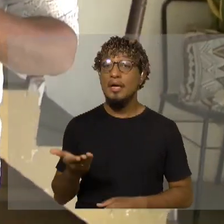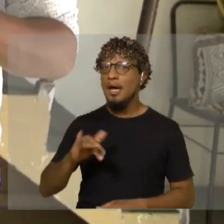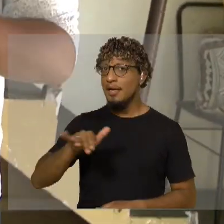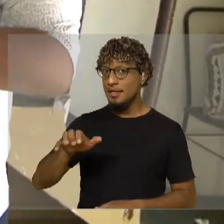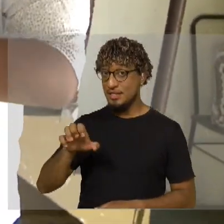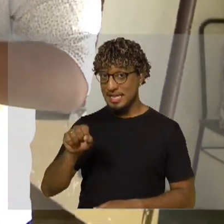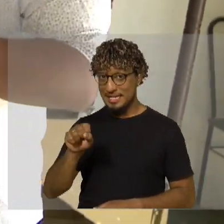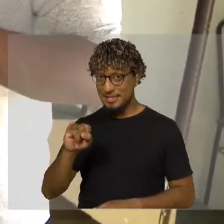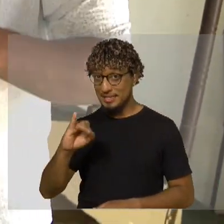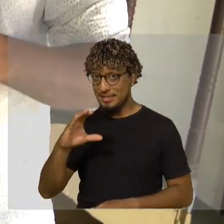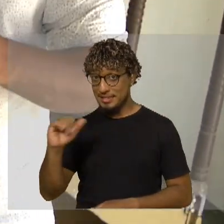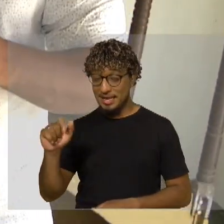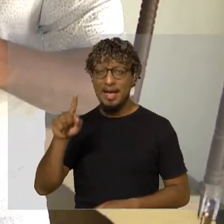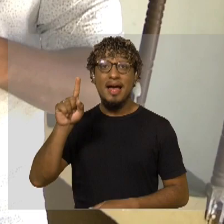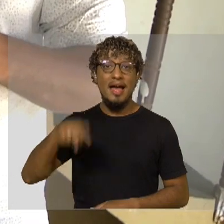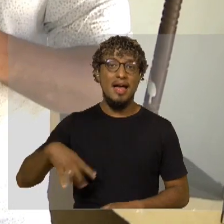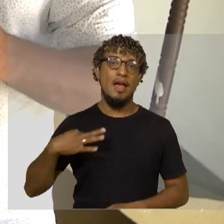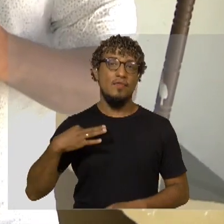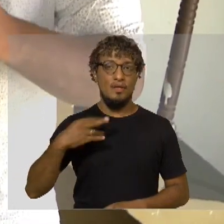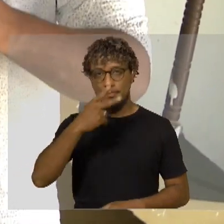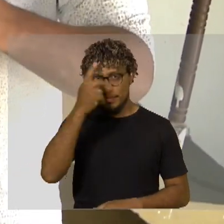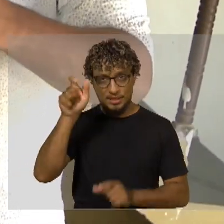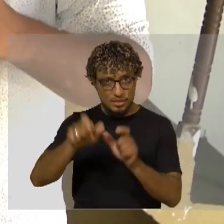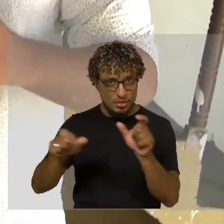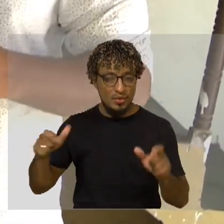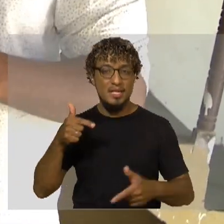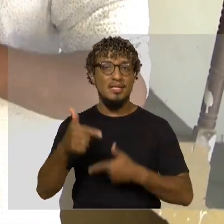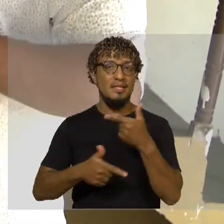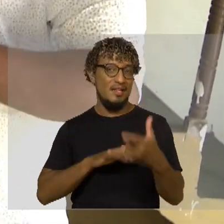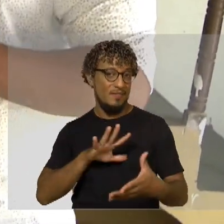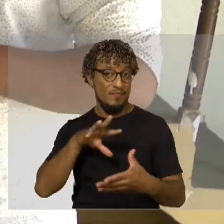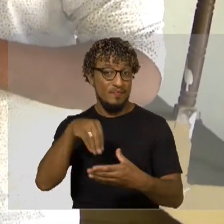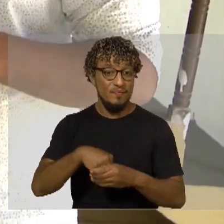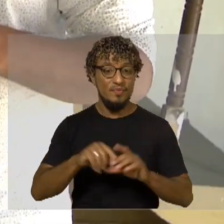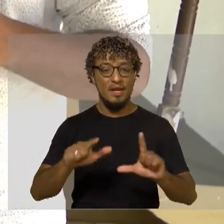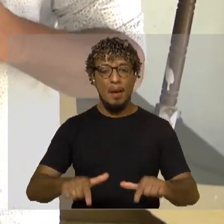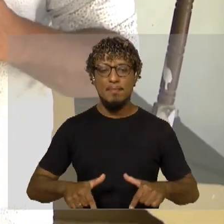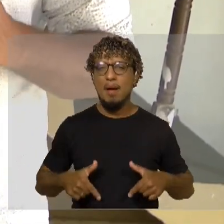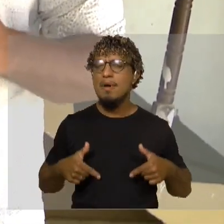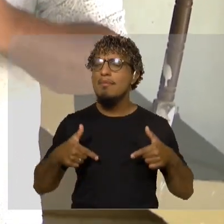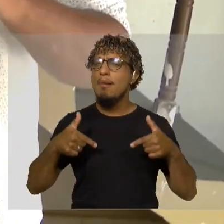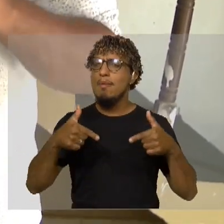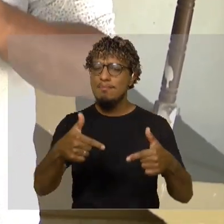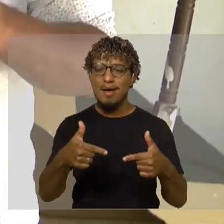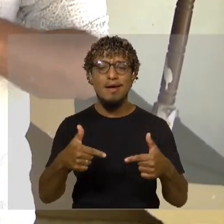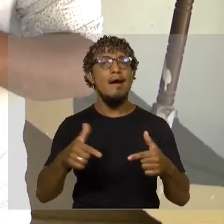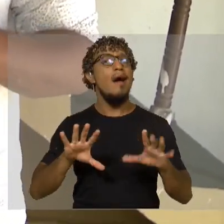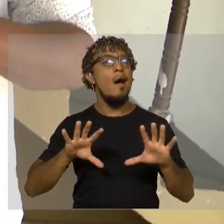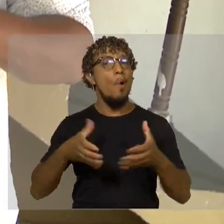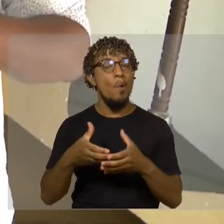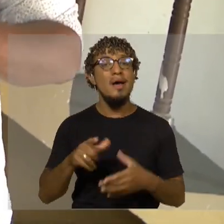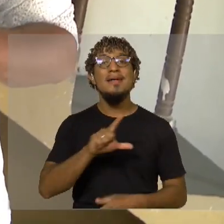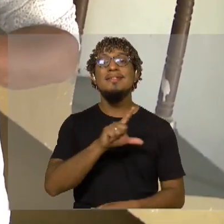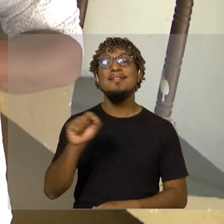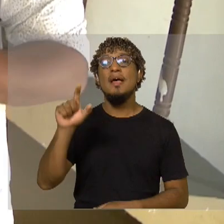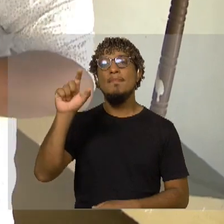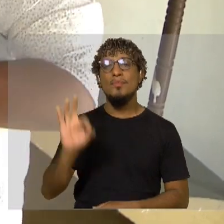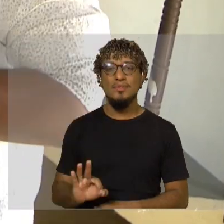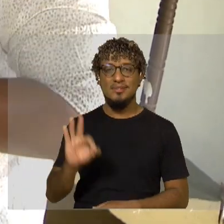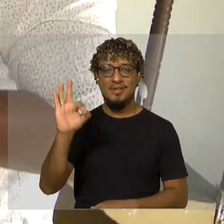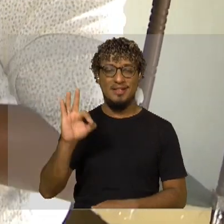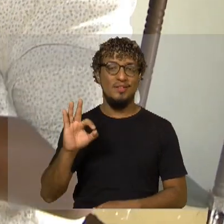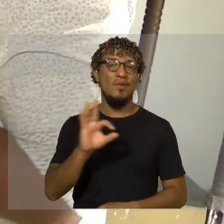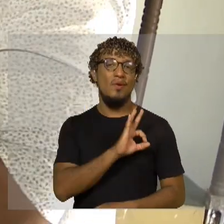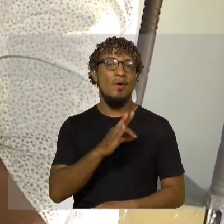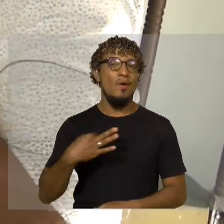é voluntária, na verdade, todas as pessoas que trabalham aqui, que atuam, né, nesse coletivo, são 100% voluntárias.